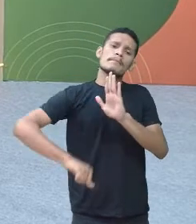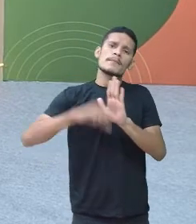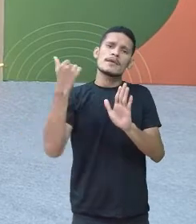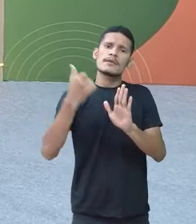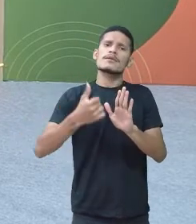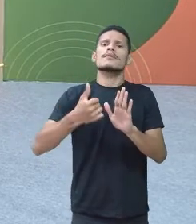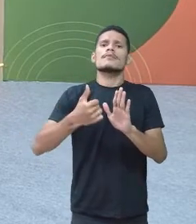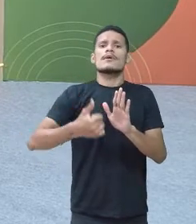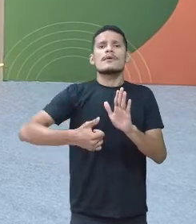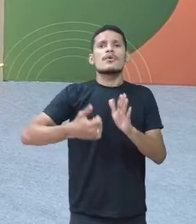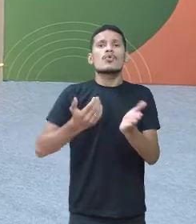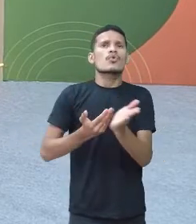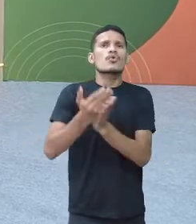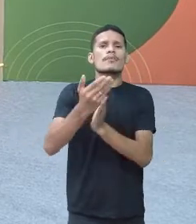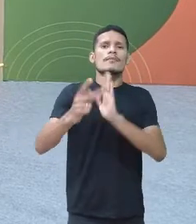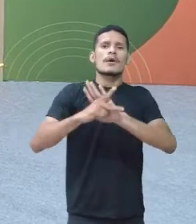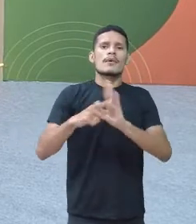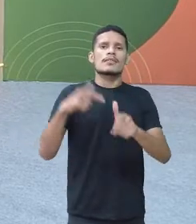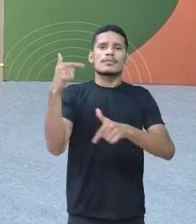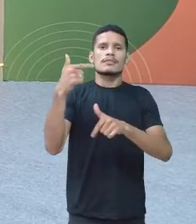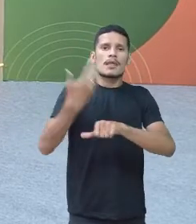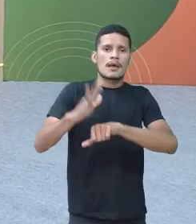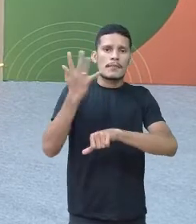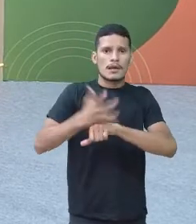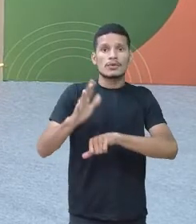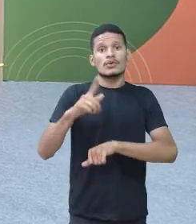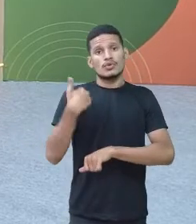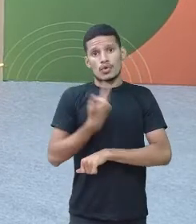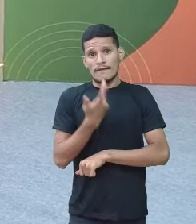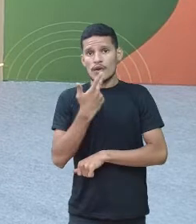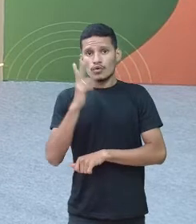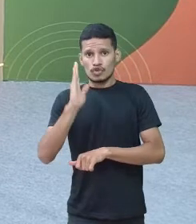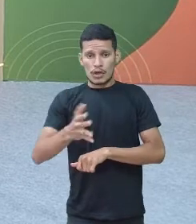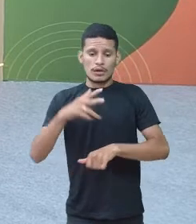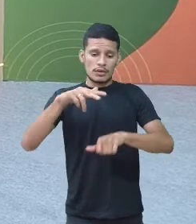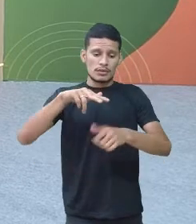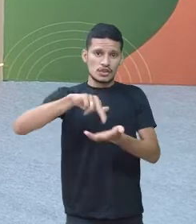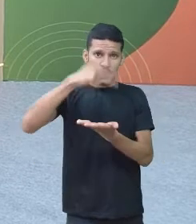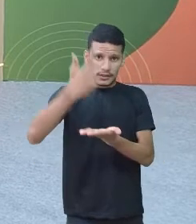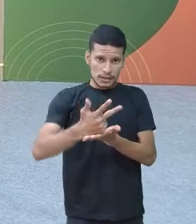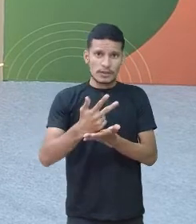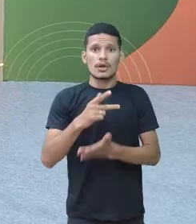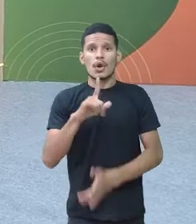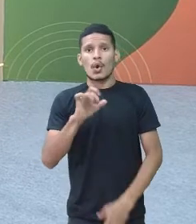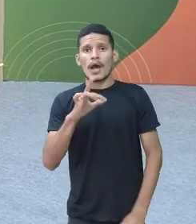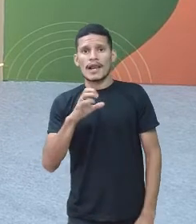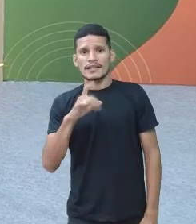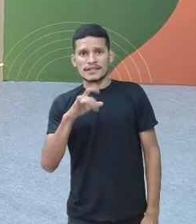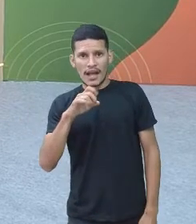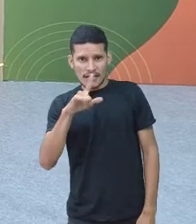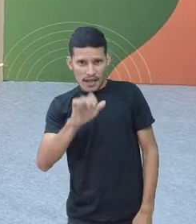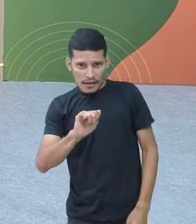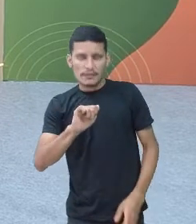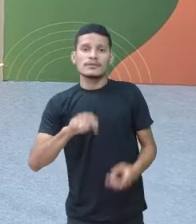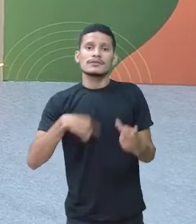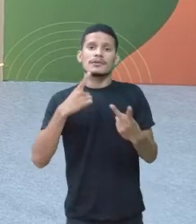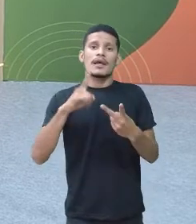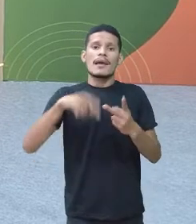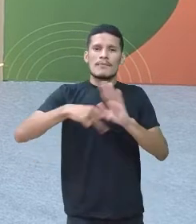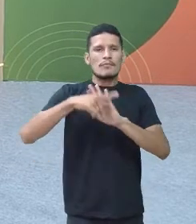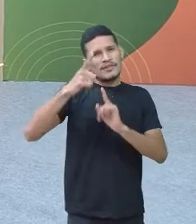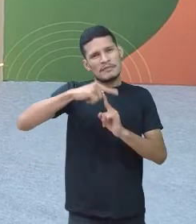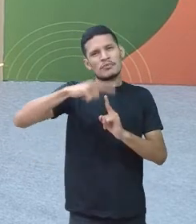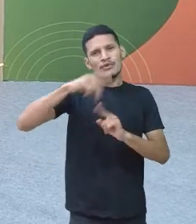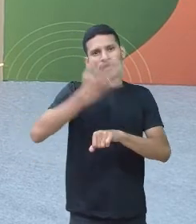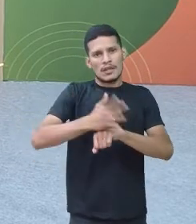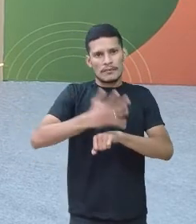do treinamento. Então veja, a gente está falando de ginástica localizada, já falou de ginástica localizada, que é um tipo de treinamento. A gente vai falar agora sobre